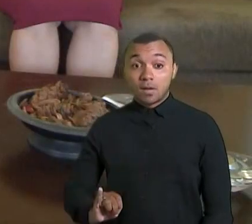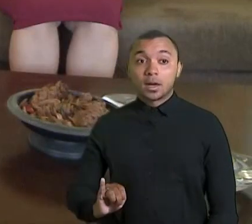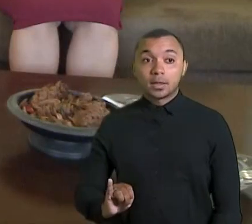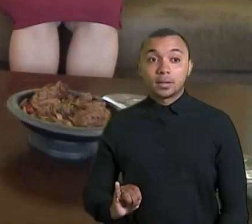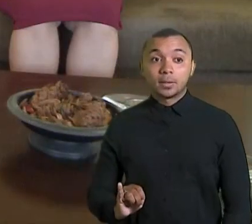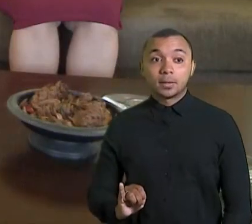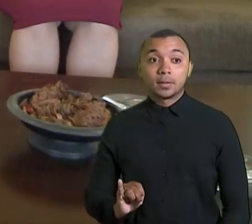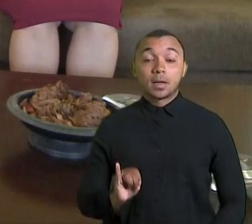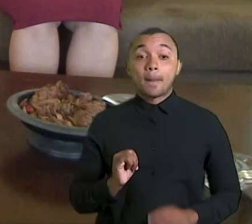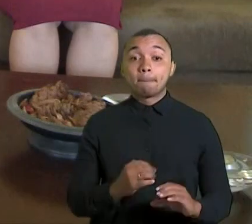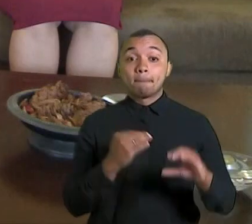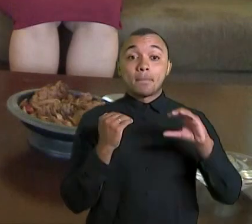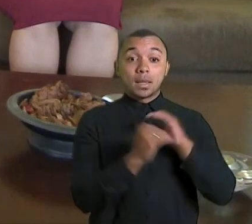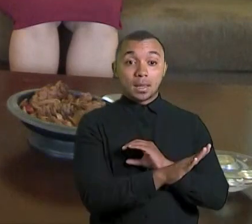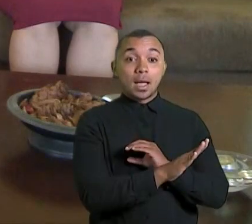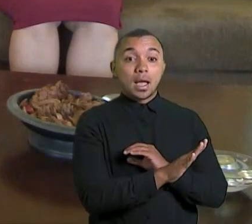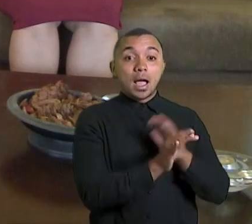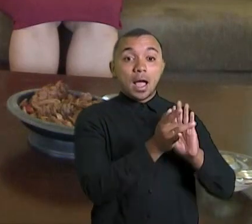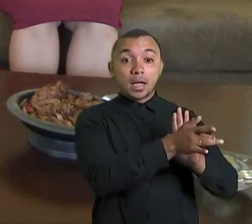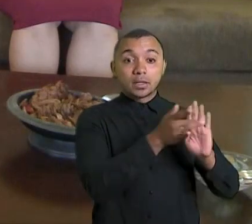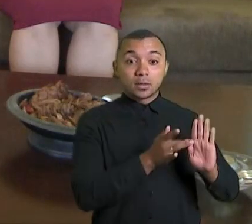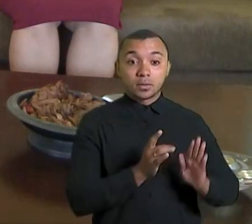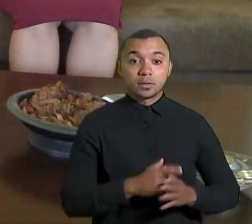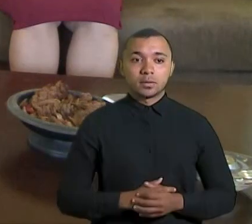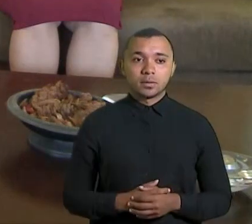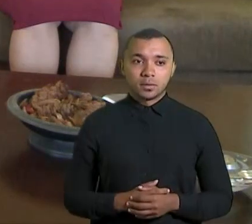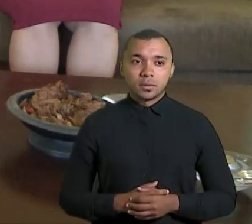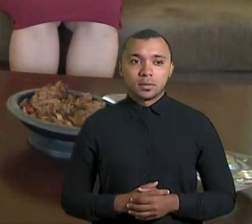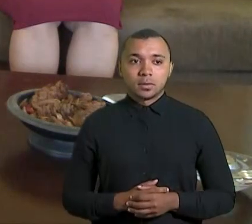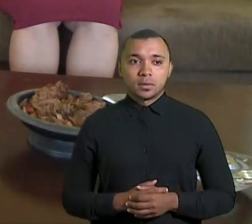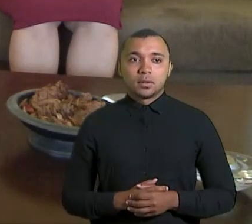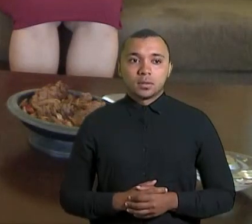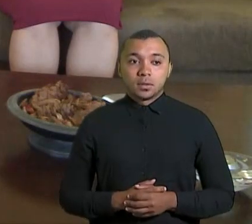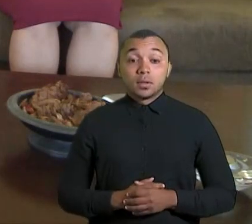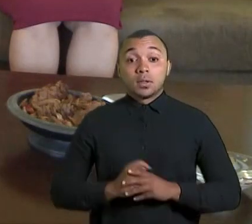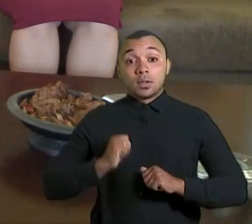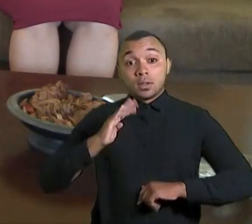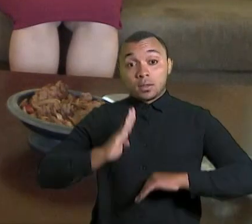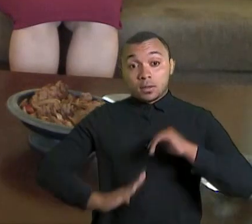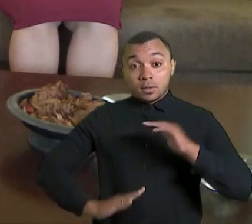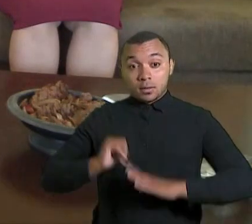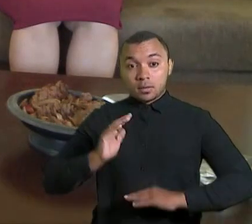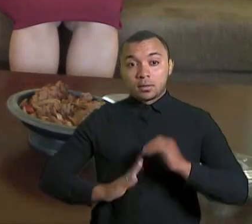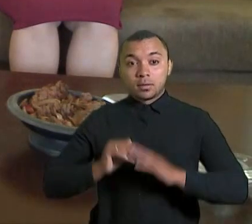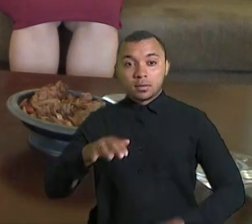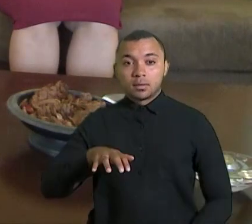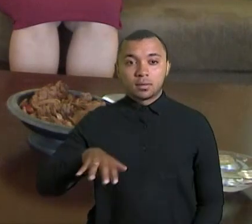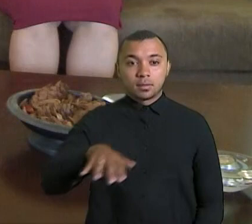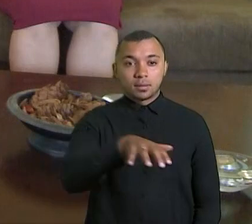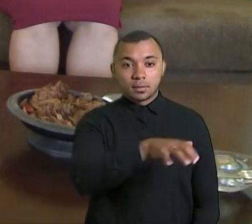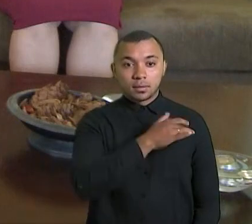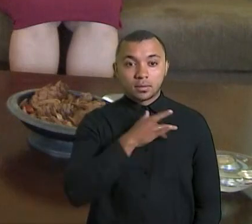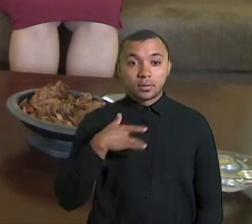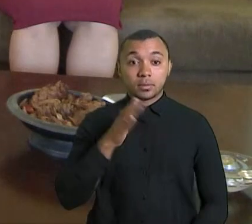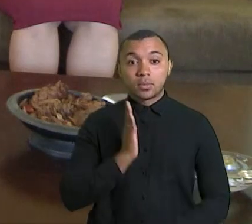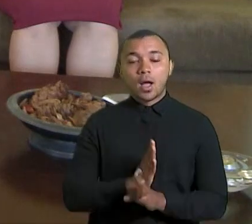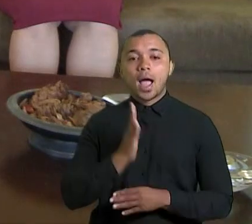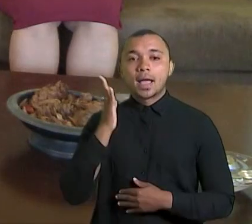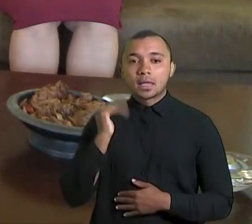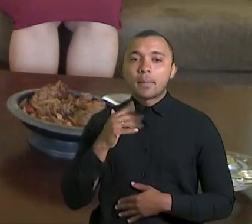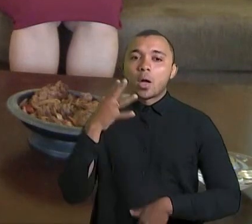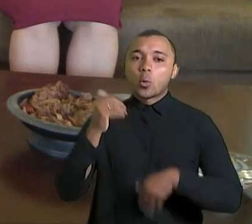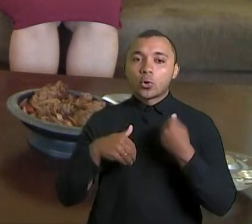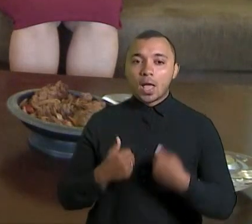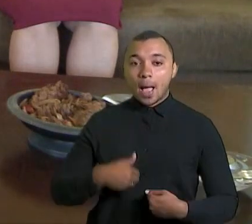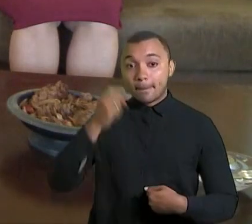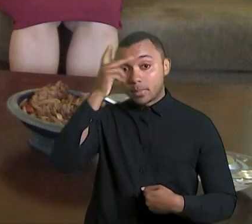a unidade básica de saúde. Nenhuma das questões é essa, é qualificar os profissionais na área de saúde para que eles saibam atender a pessoa